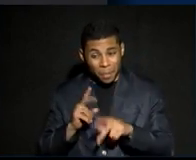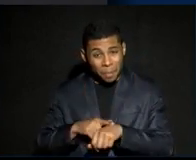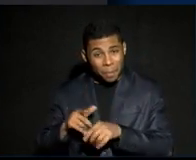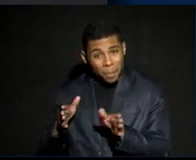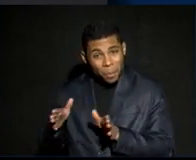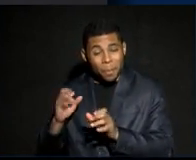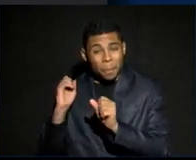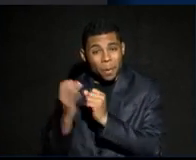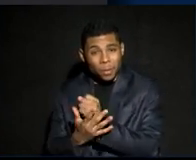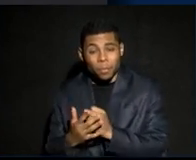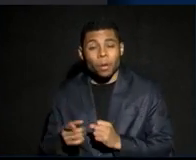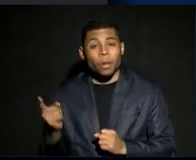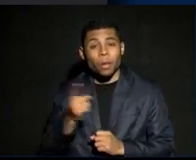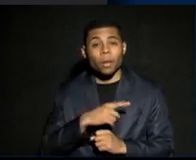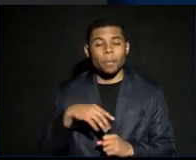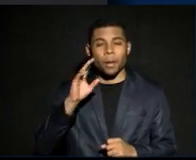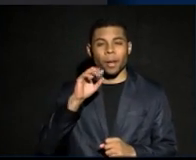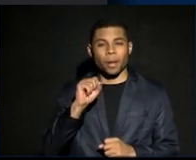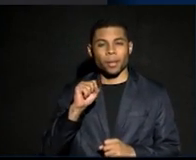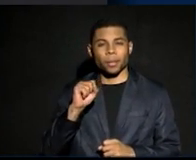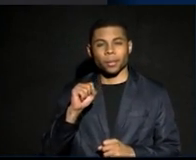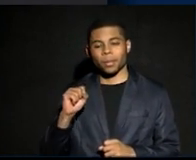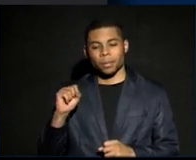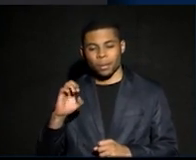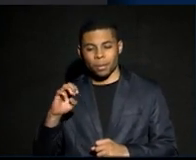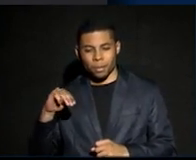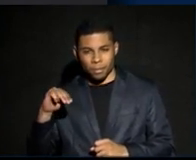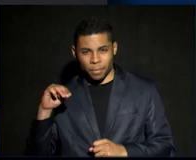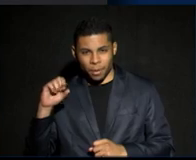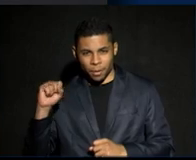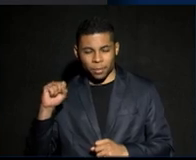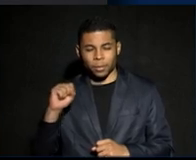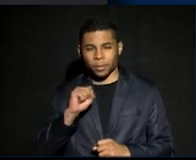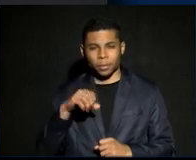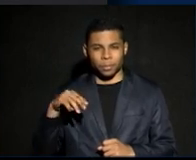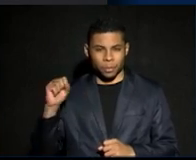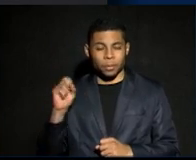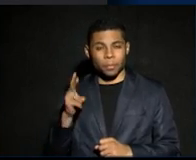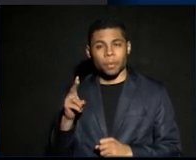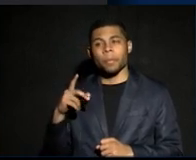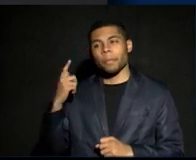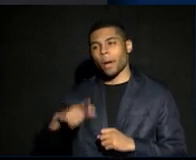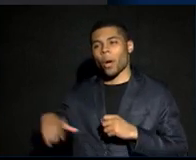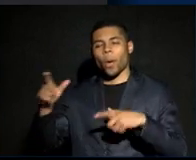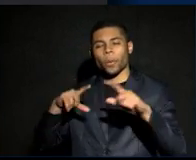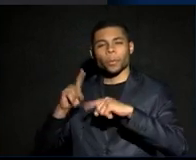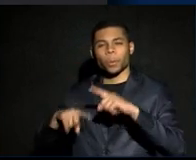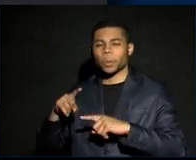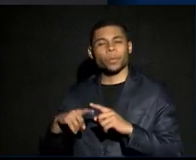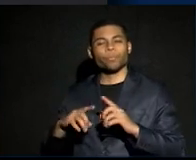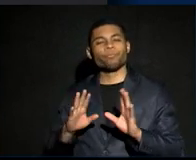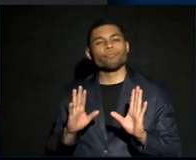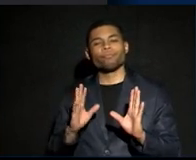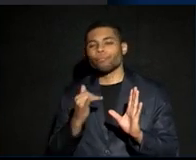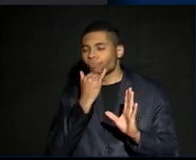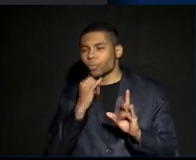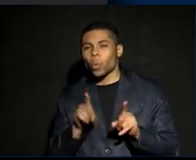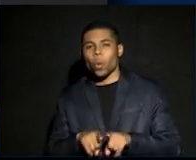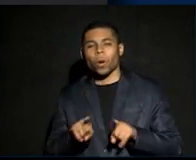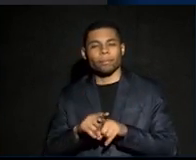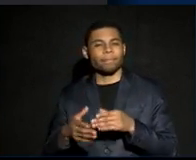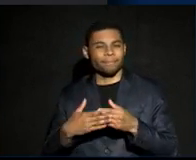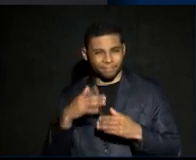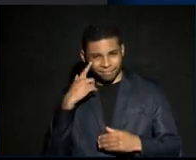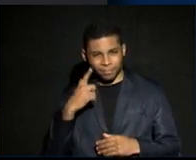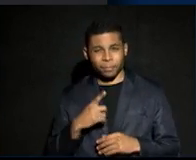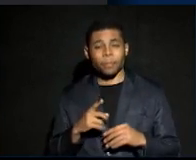meio de uma pandemia e levou o ICMS e vários produtos inclusive da cesta básica não no mundo industrializado